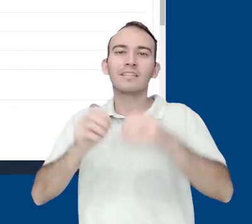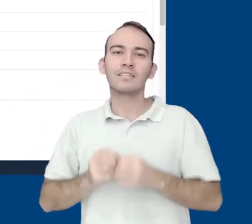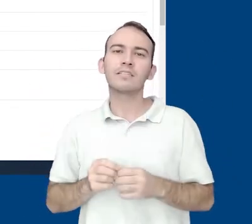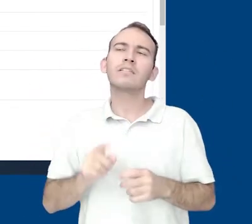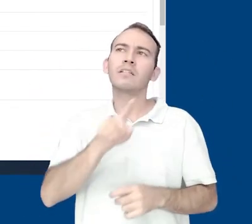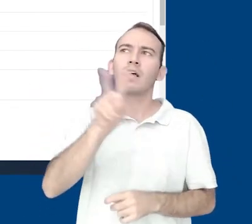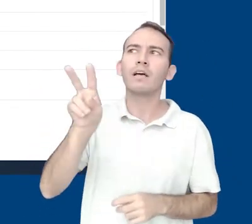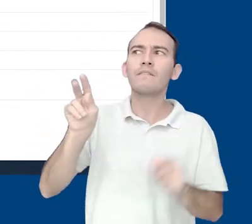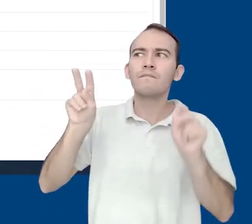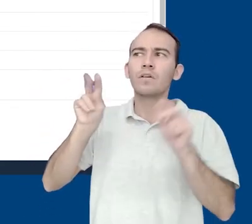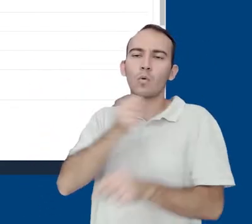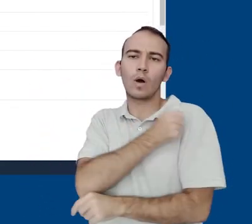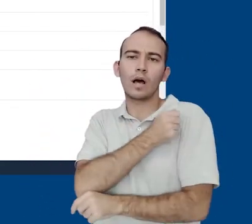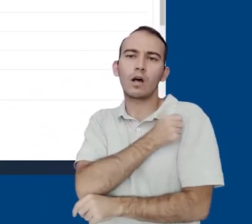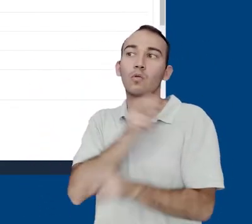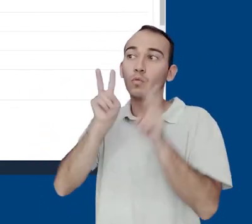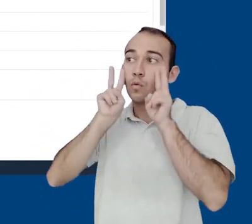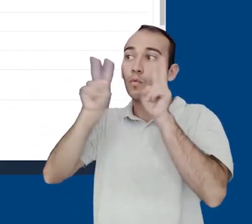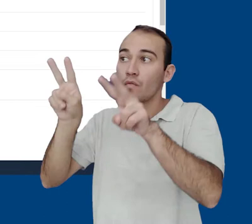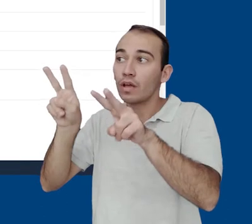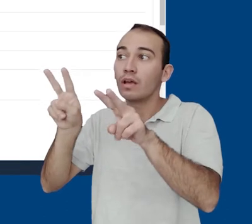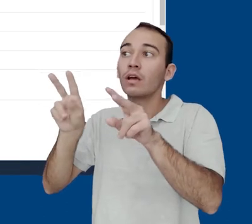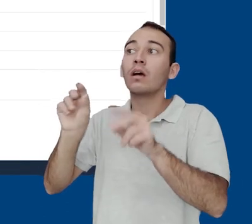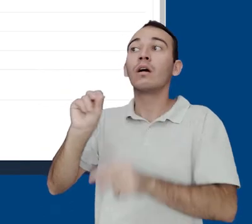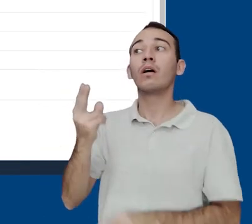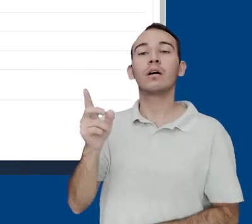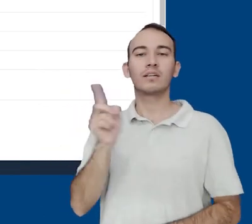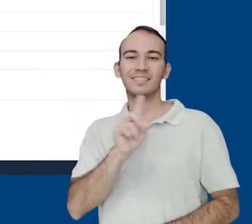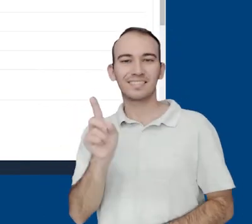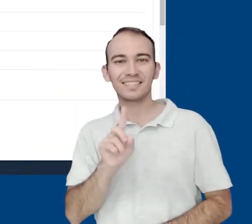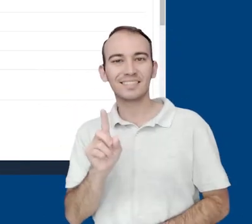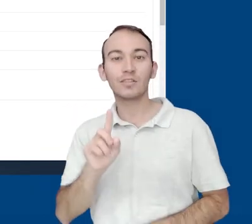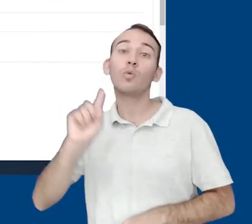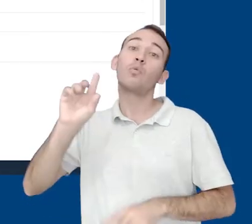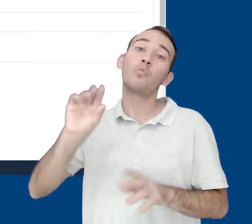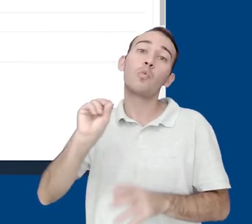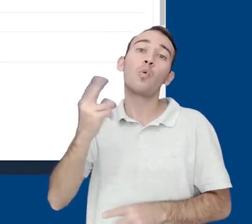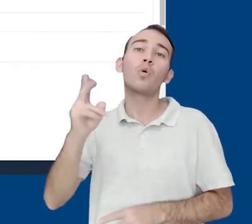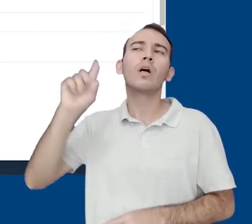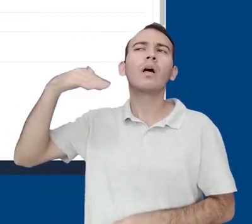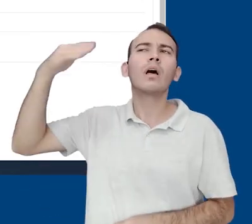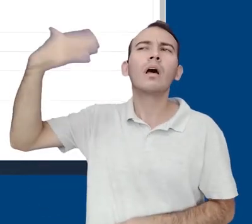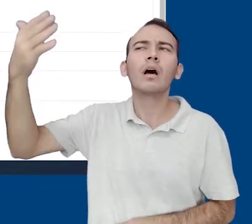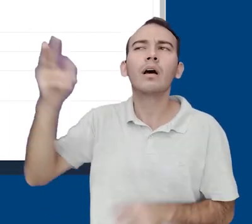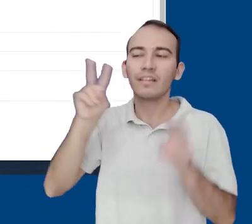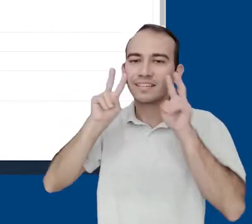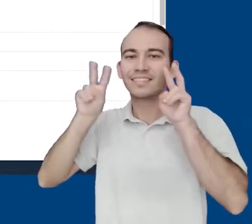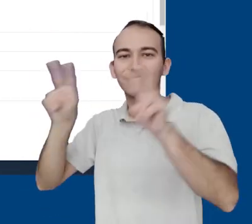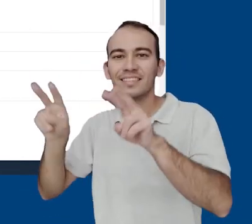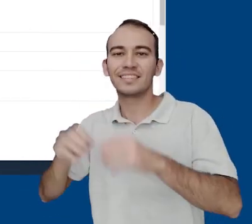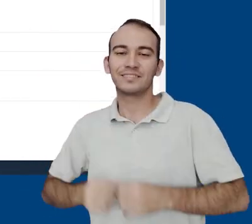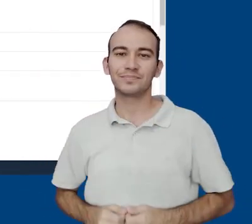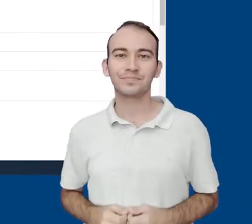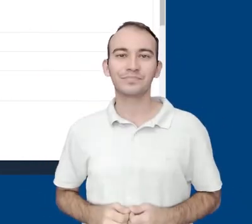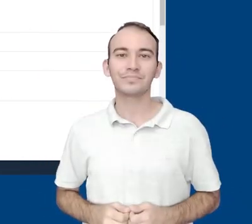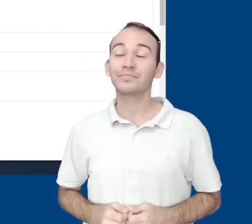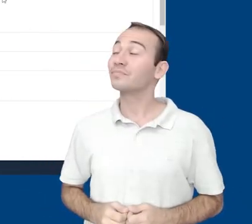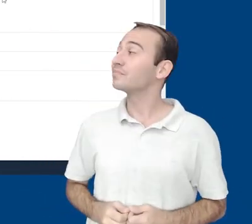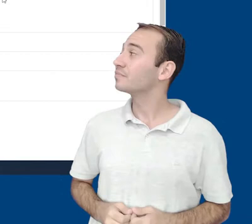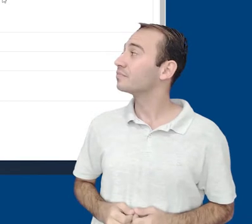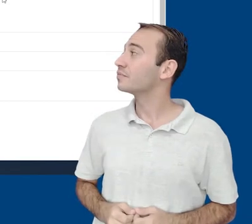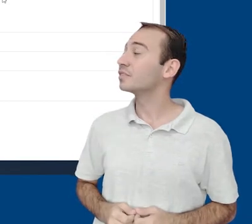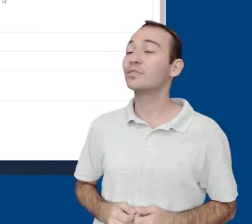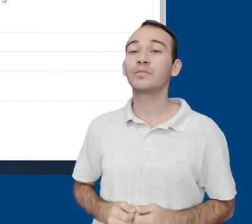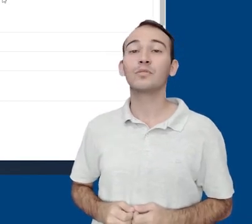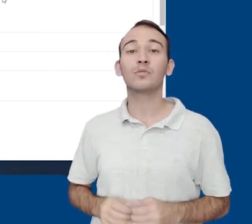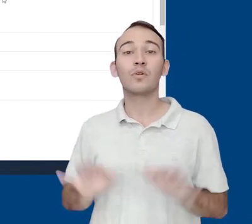disponível ou não para os estudantes neste momento. E também temos a opção de conclusão de atividade